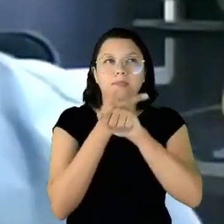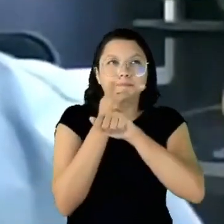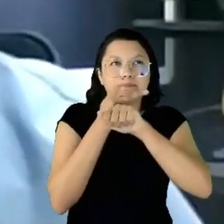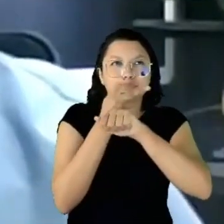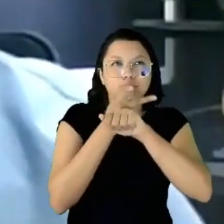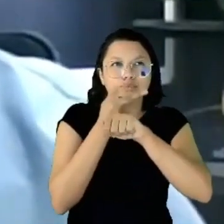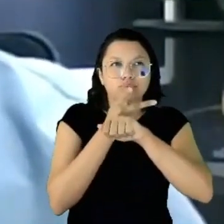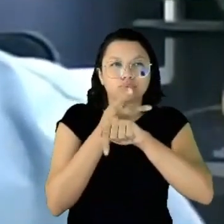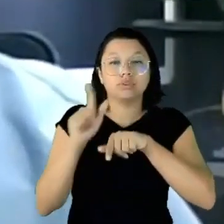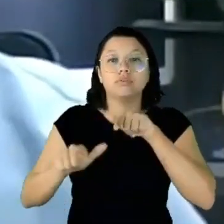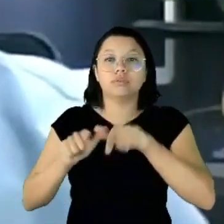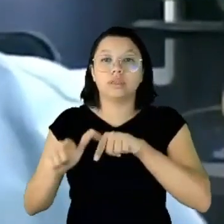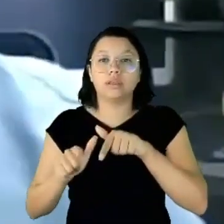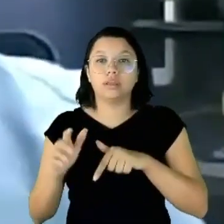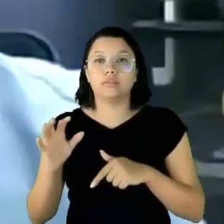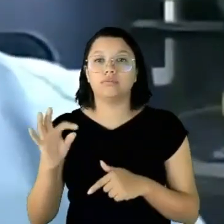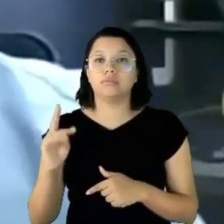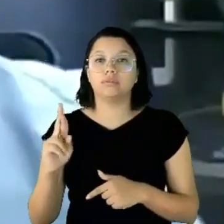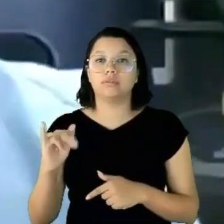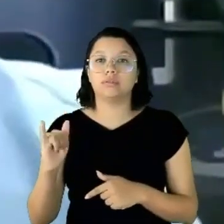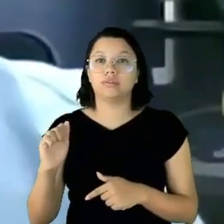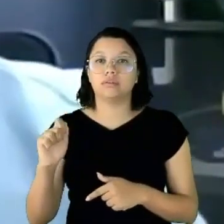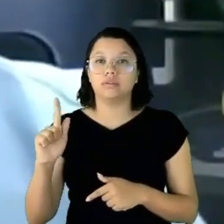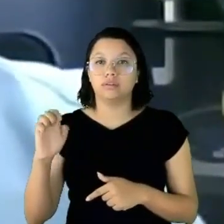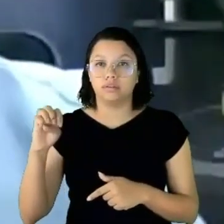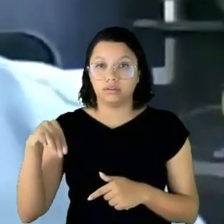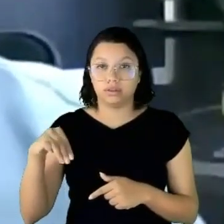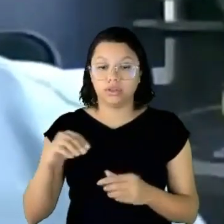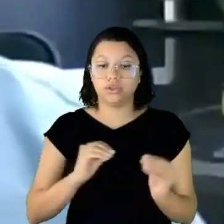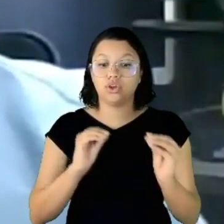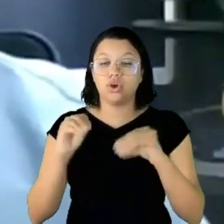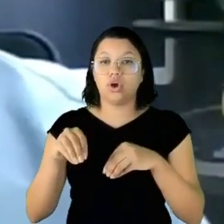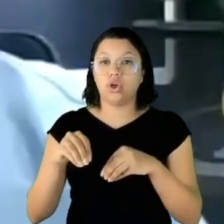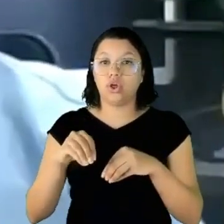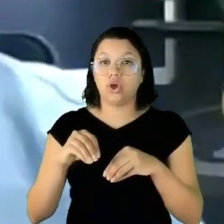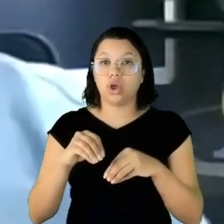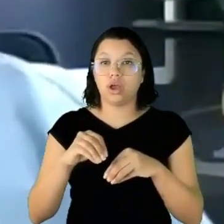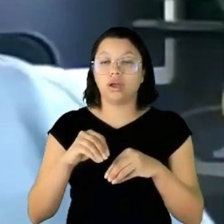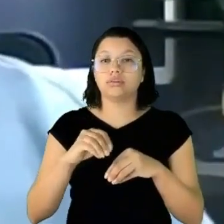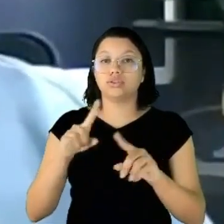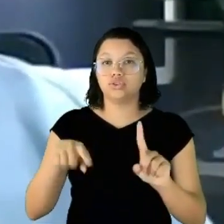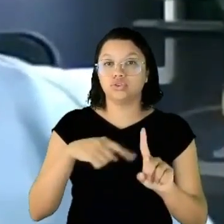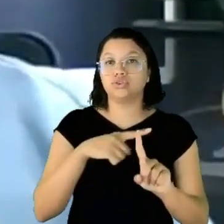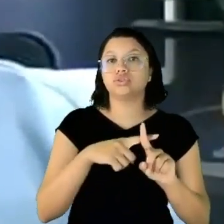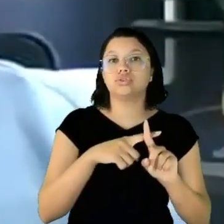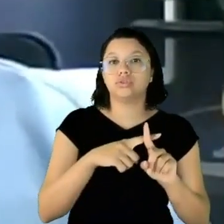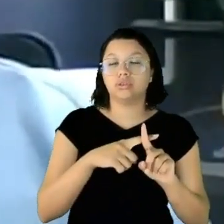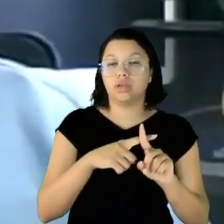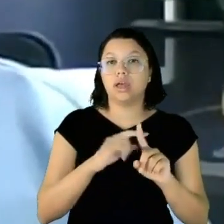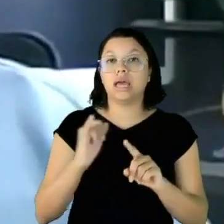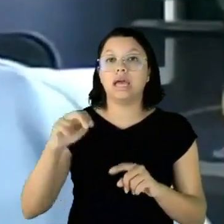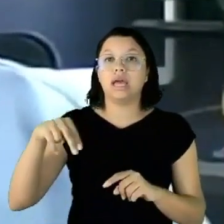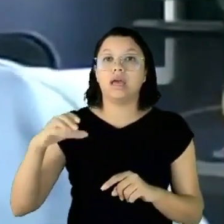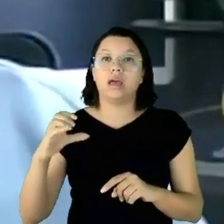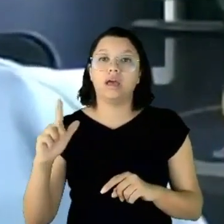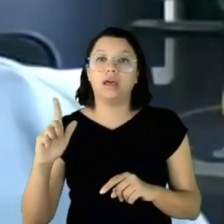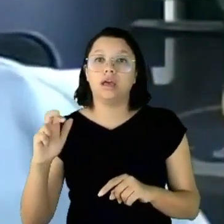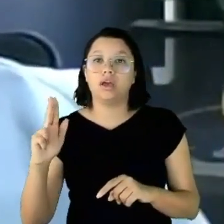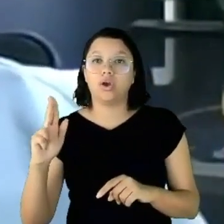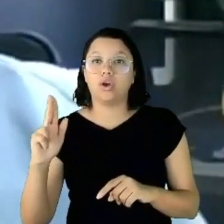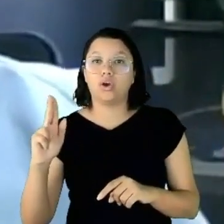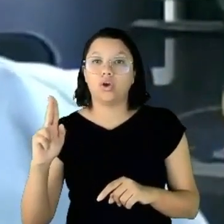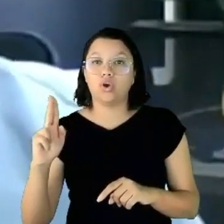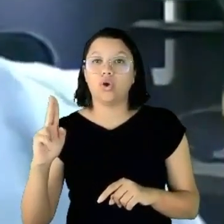procura tarefa triagem e coloca incluir e aí depois você coloca número do processo final